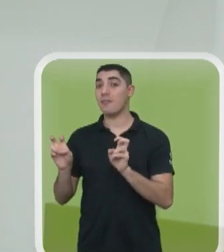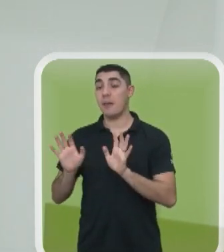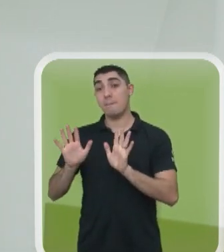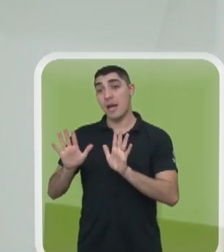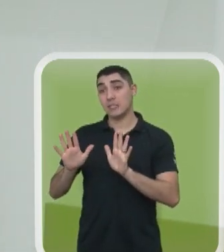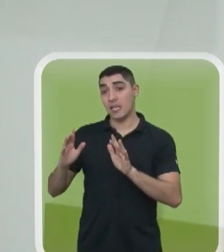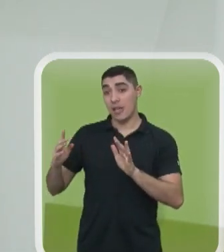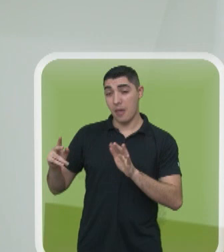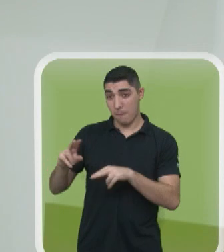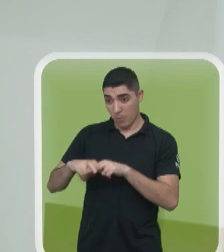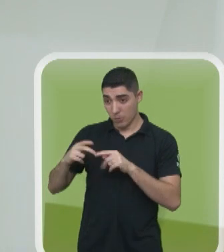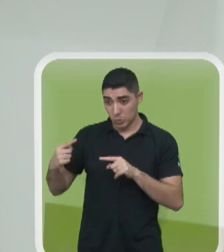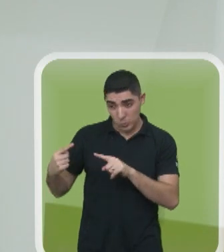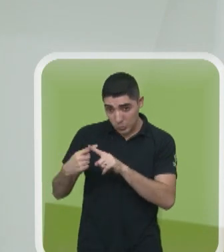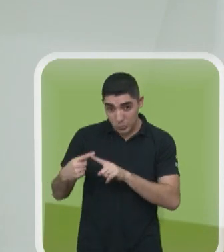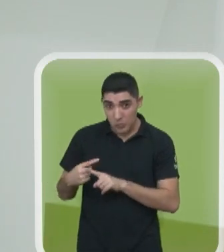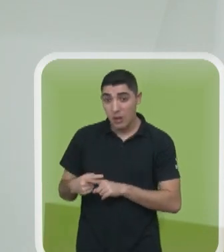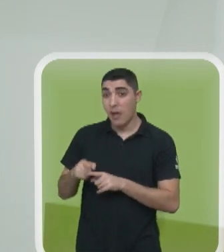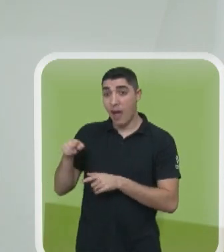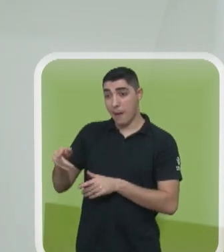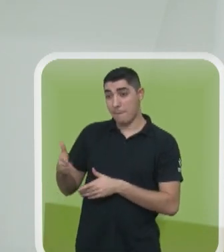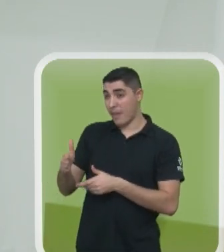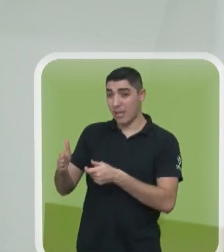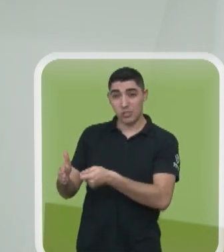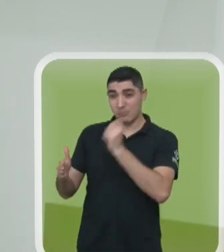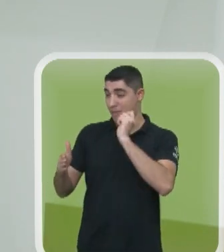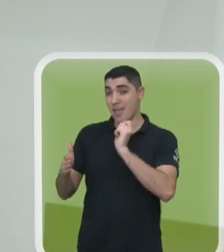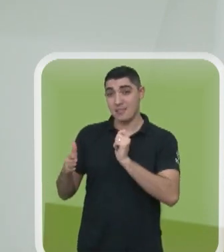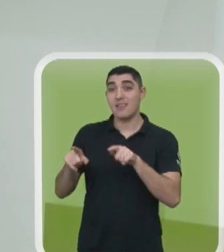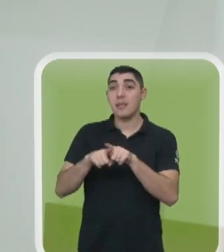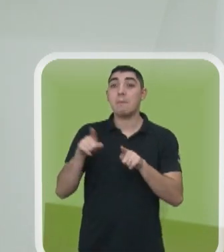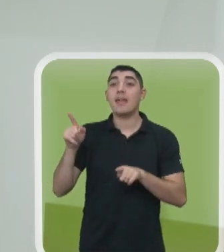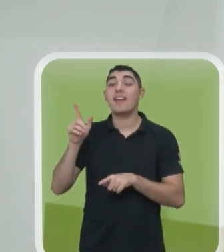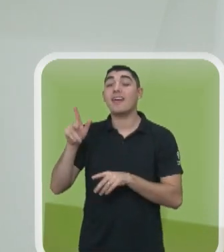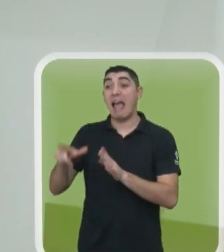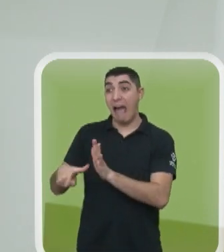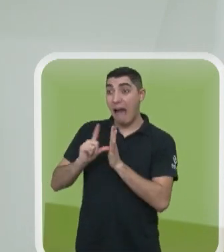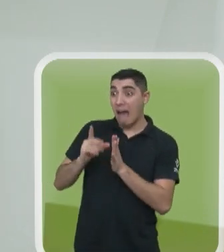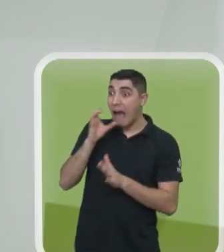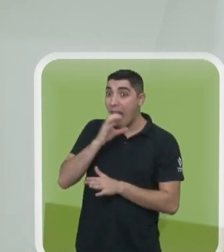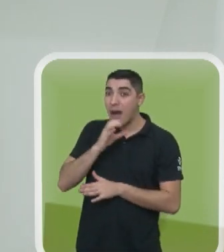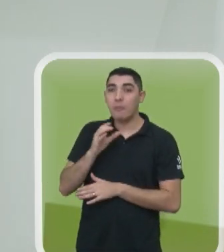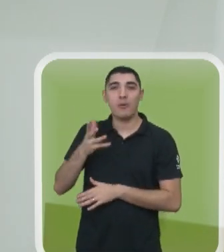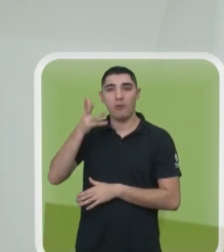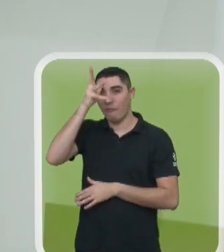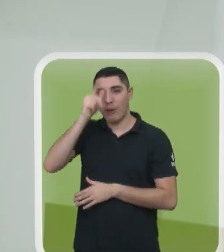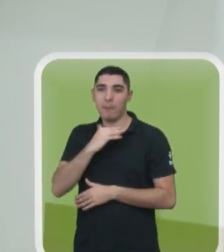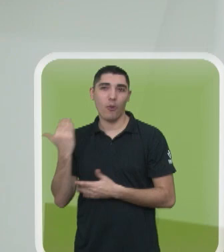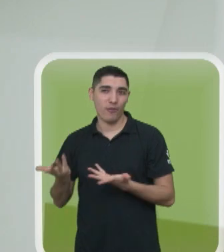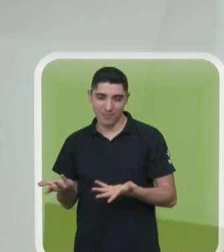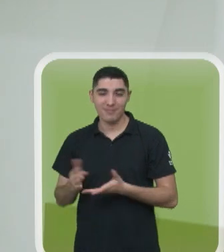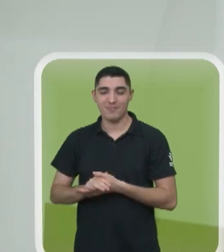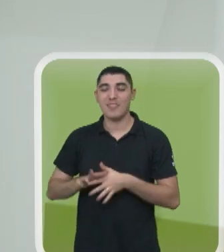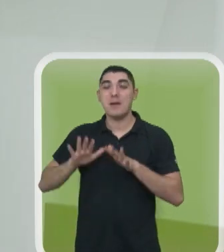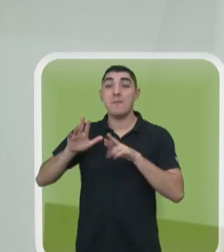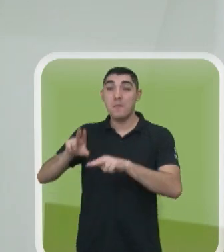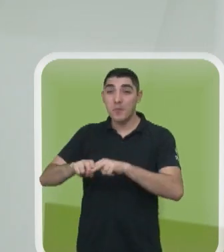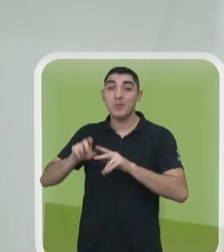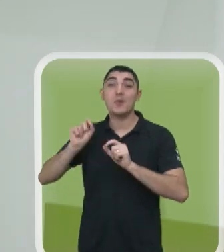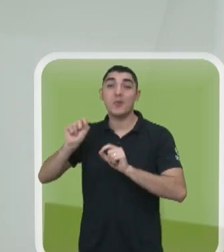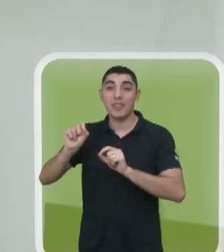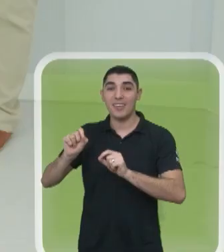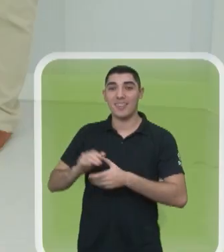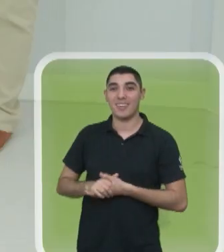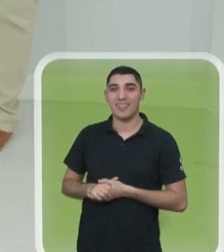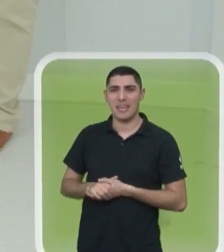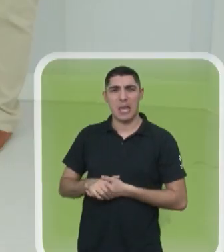jogado, lambaria é pescado, quem morre de véspera é peru. Então, assim, não dá para você contar com o ovo já botado, né, na galinha. Não é